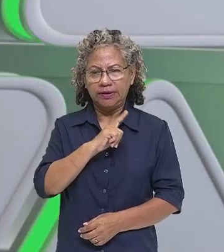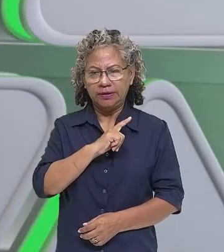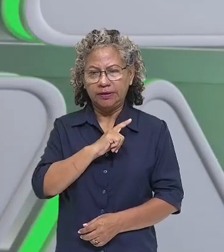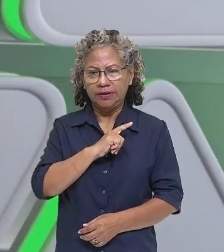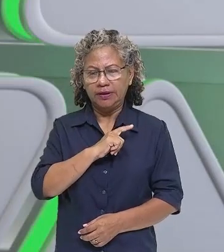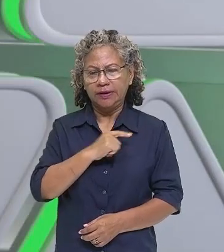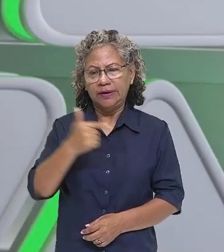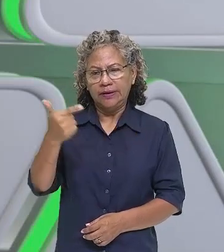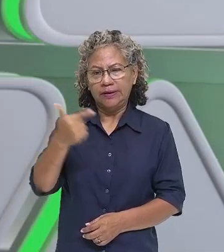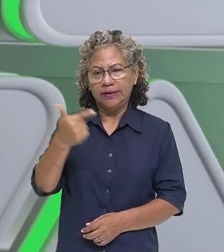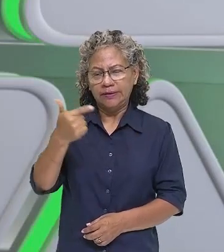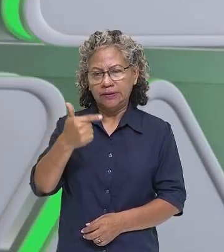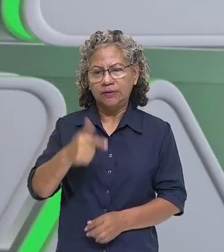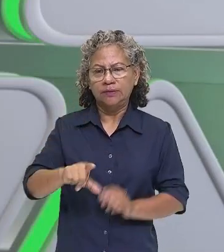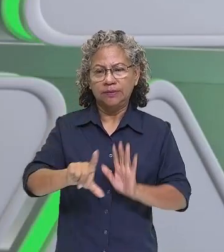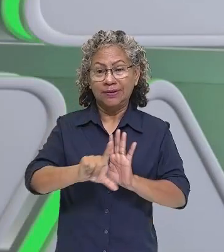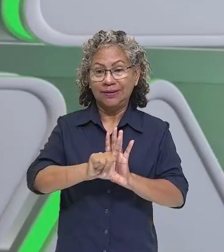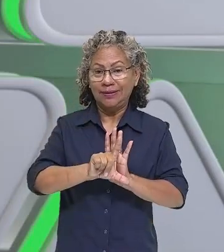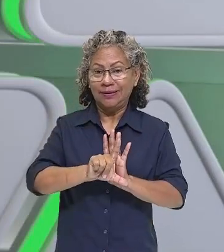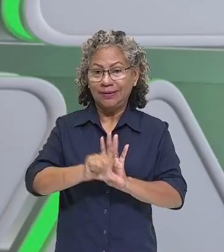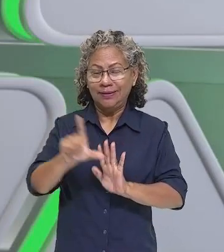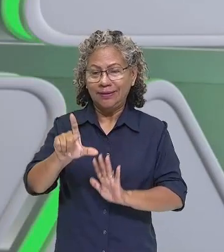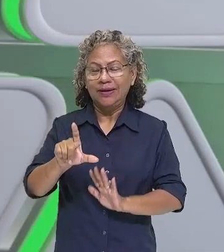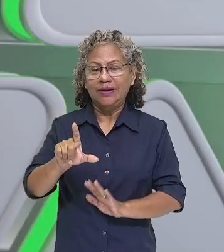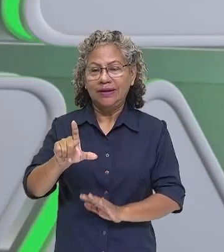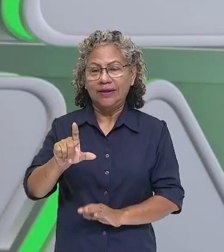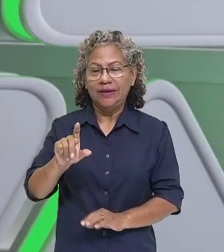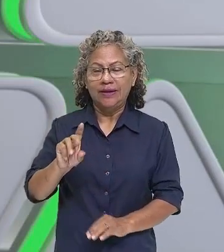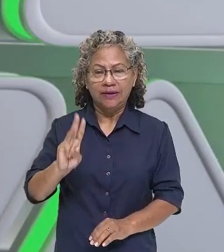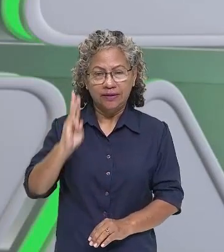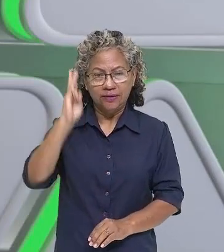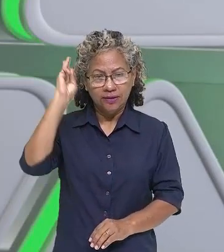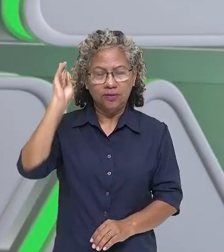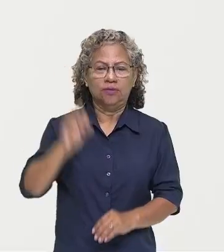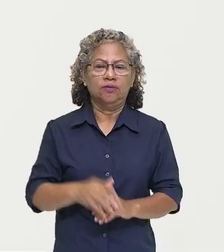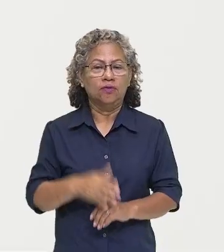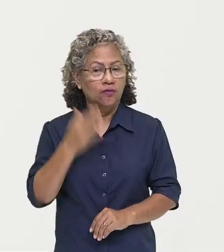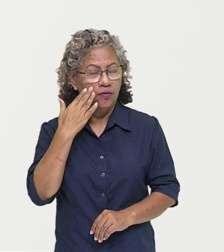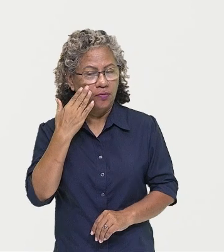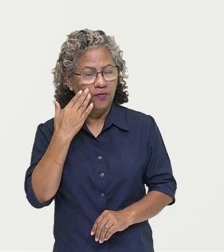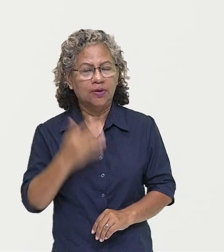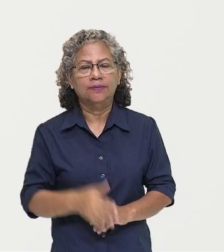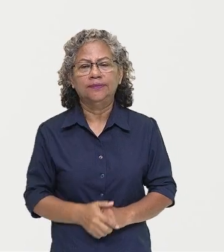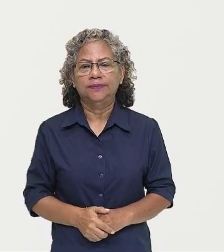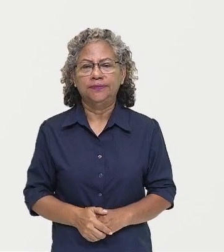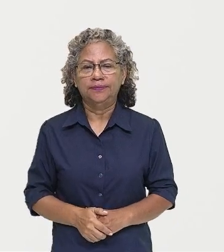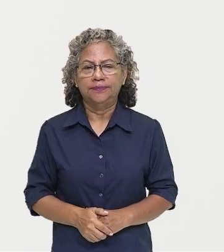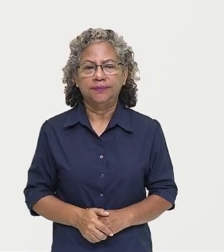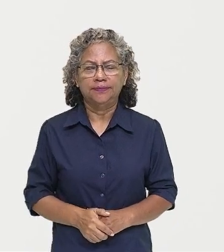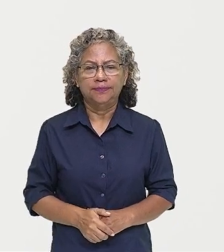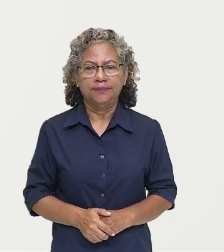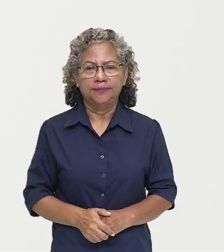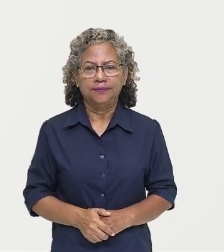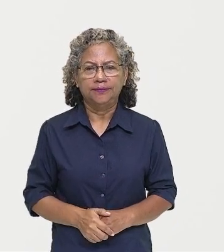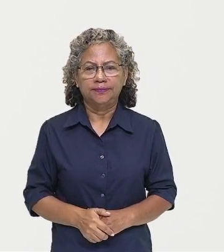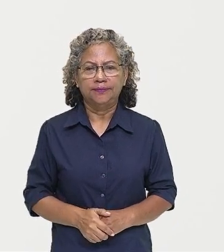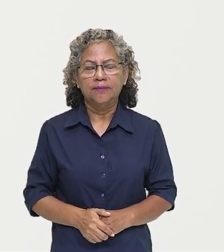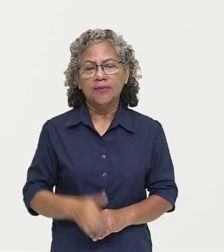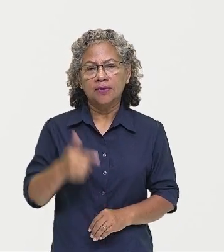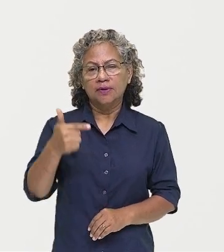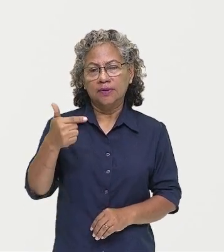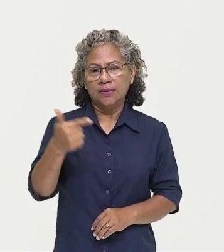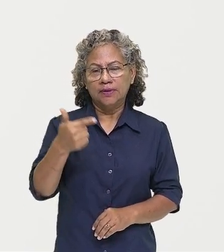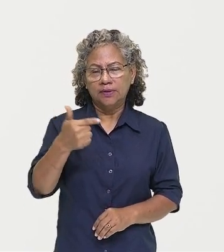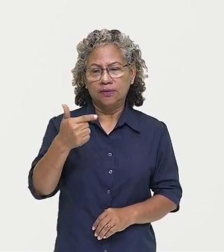lei. É uma expressão bem simples de aplicação direta. Vamos lá? Olha lá. Essa